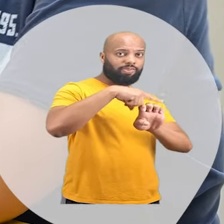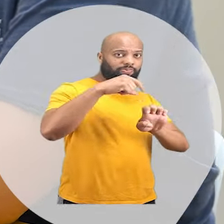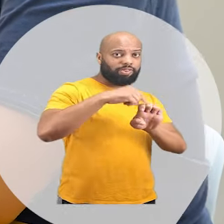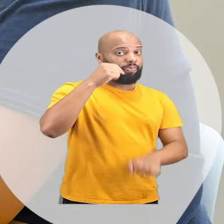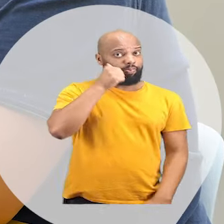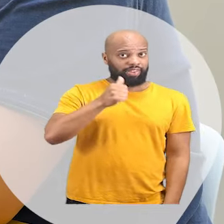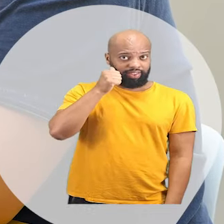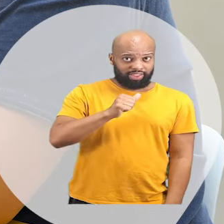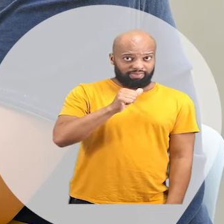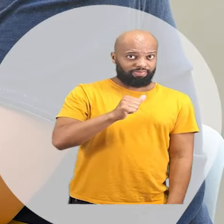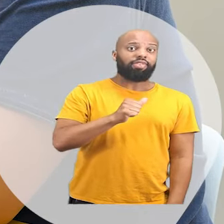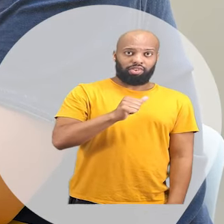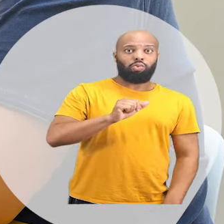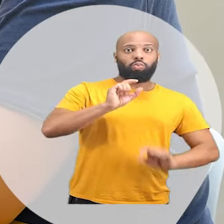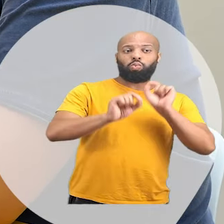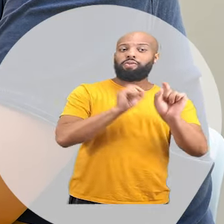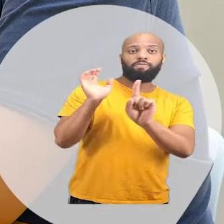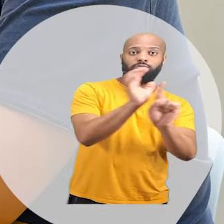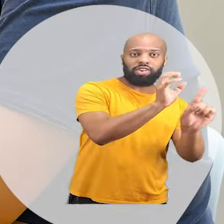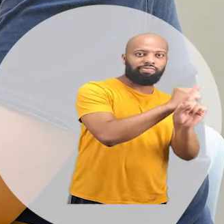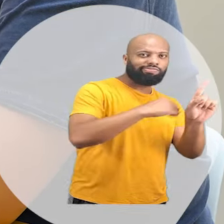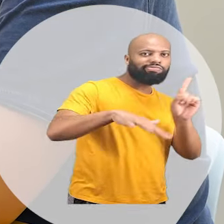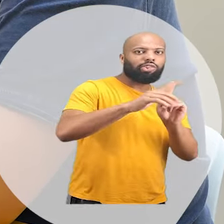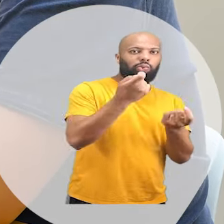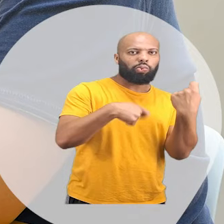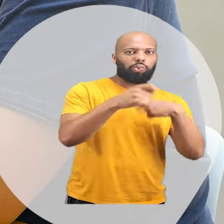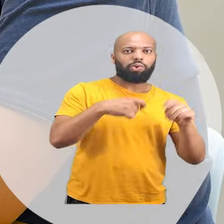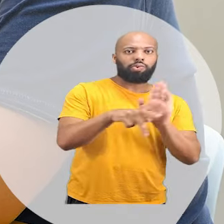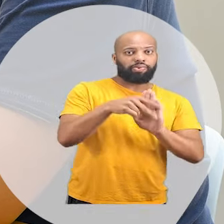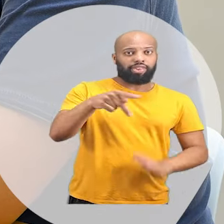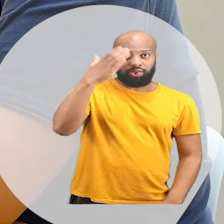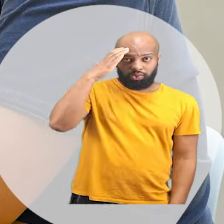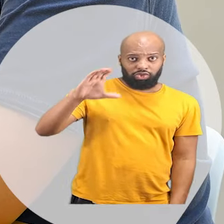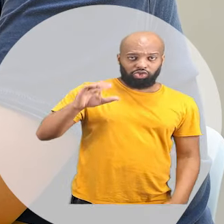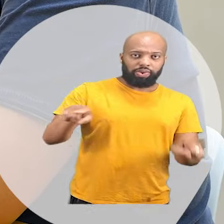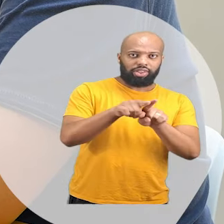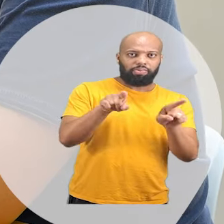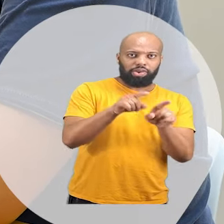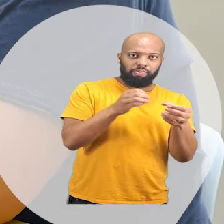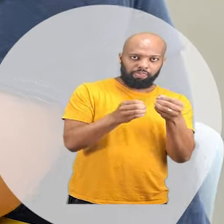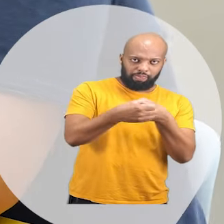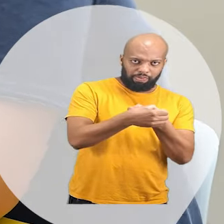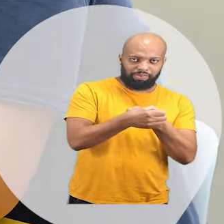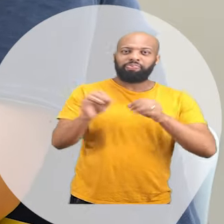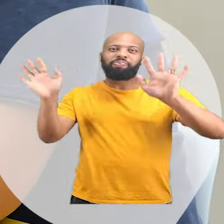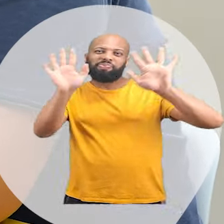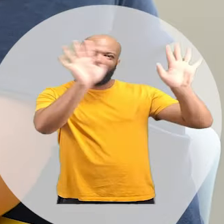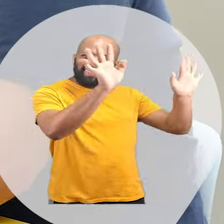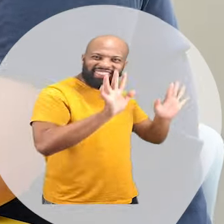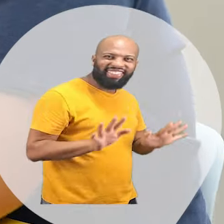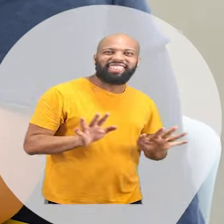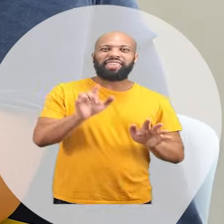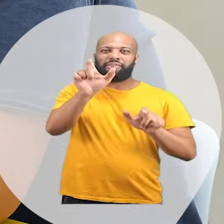empreendedorismo feminino considerando assim um impacto social e econômico para comunidade de Curitiba e região Opa